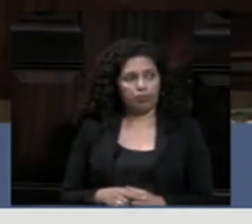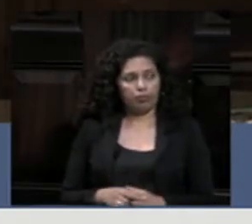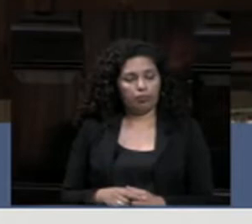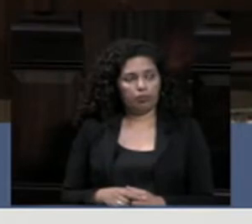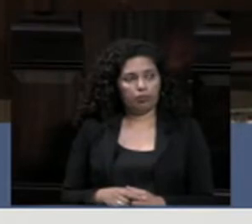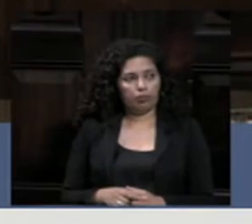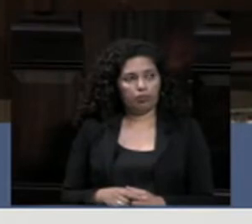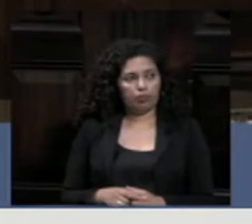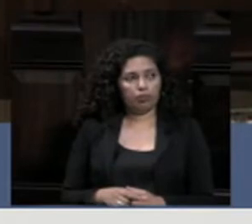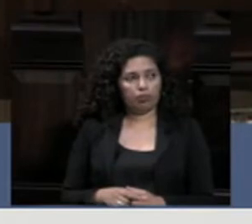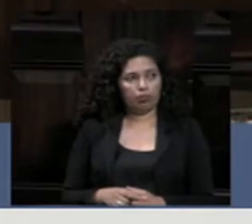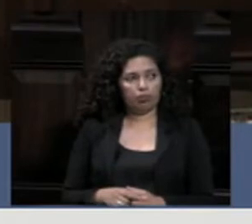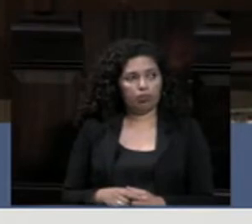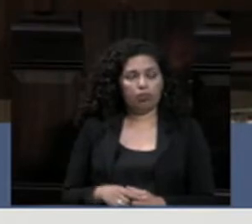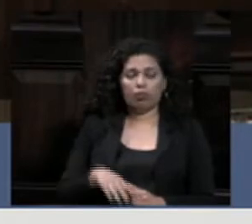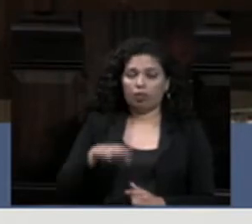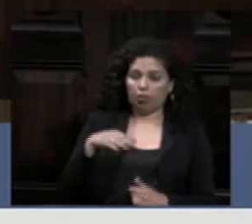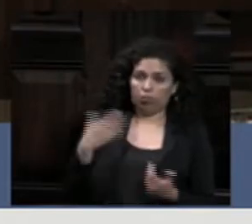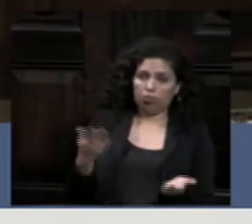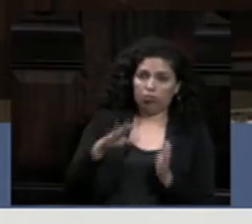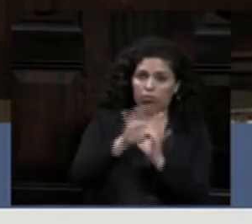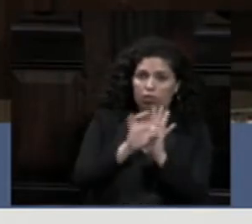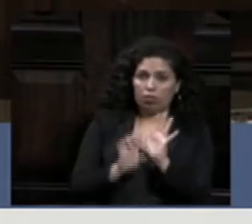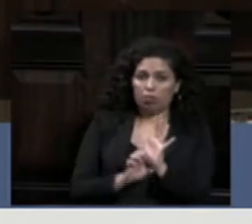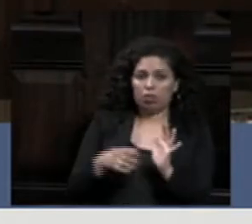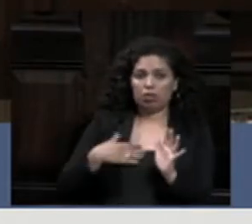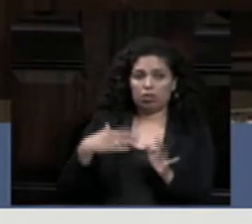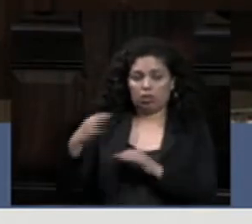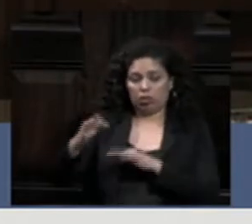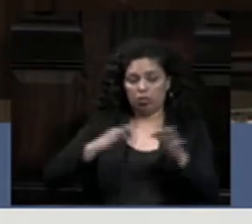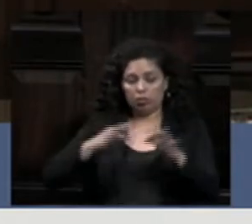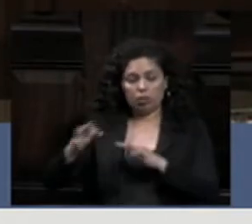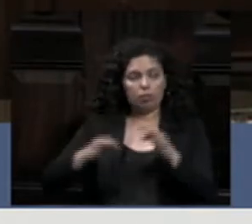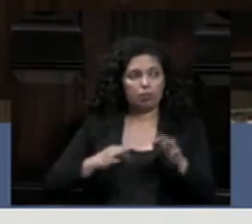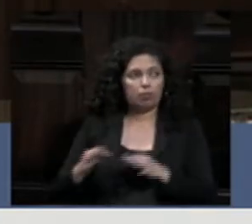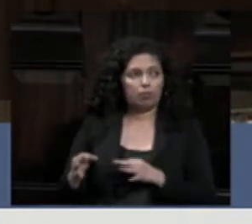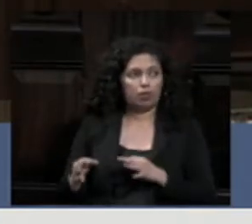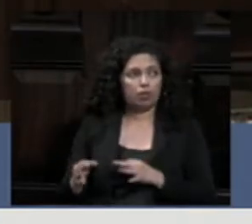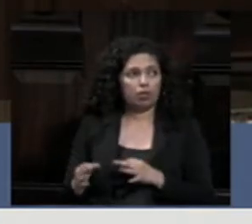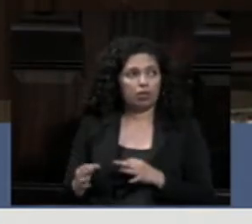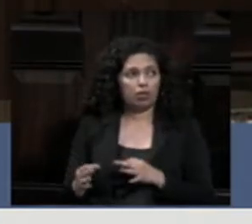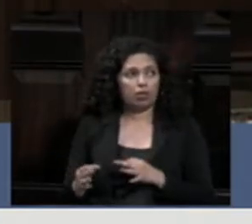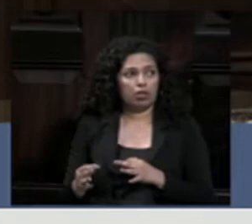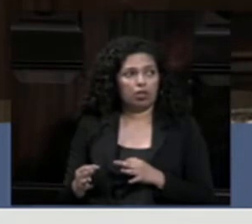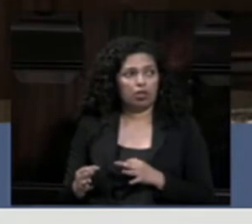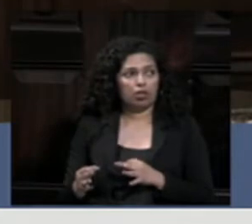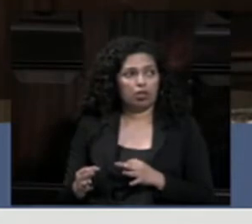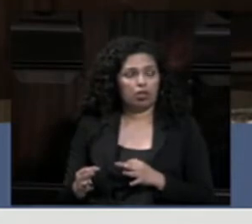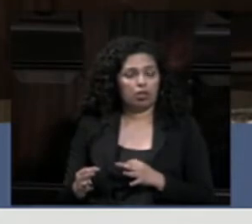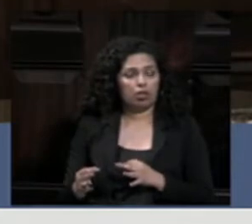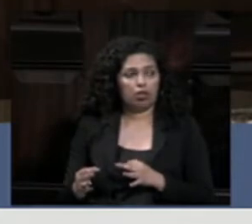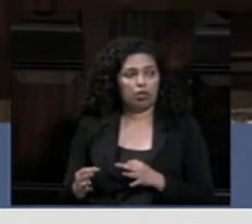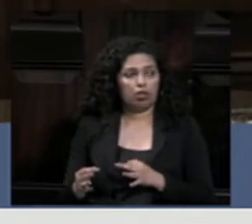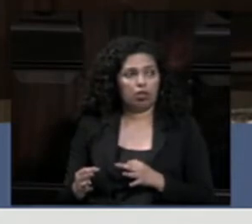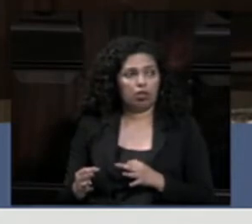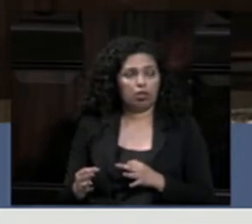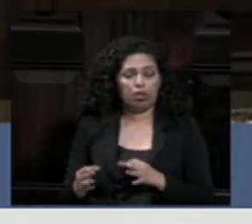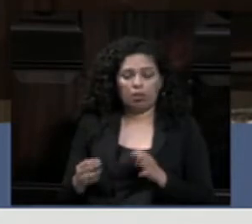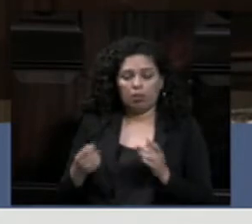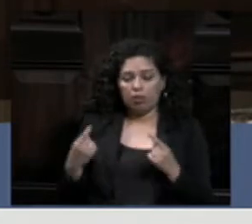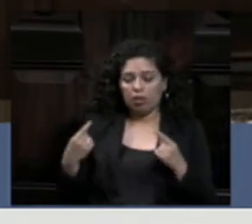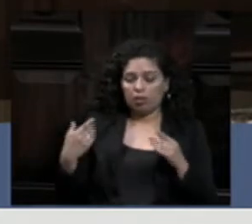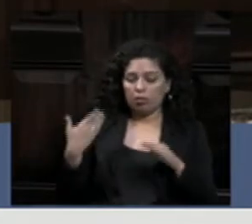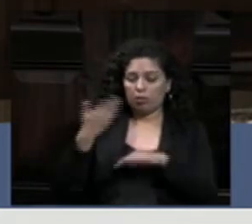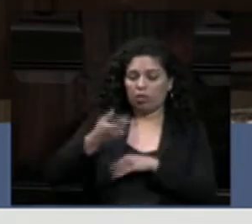Então, realmente a emenda que eu fiz a pedido do movimento Lagoa Viva não foi de forma nenhuma para menosprezar,